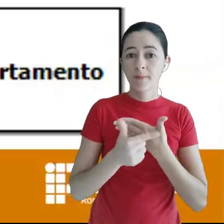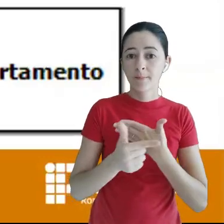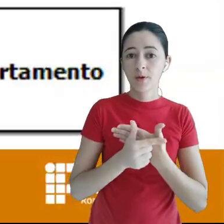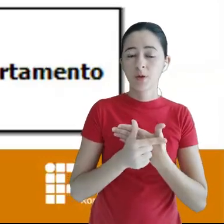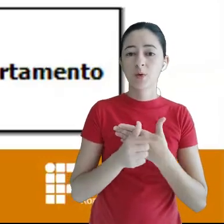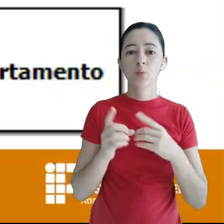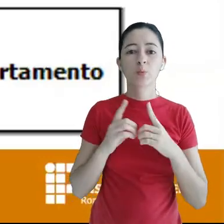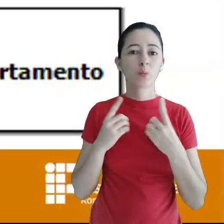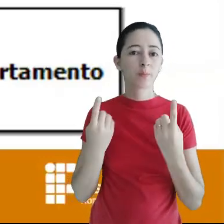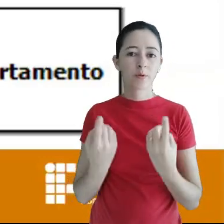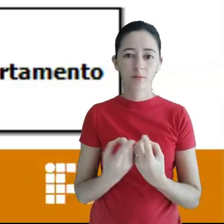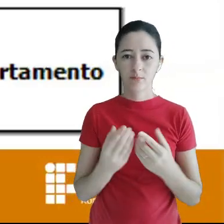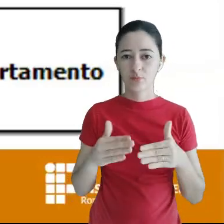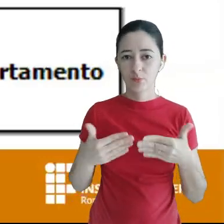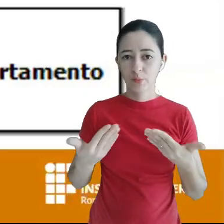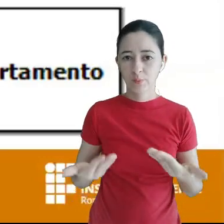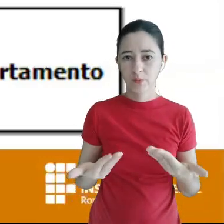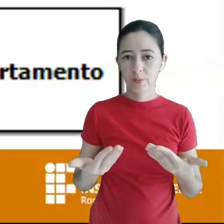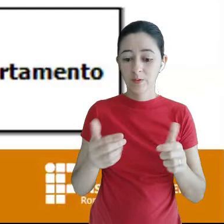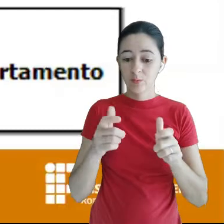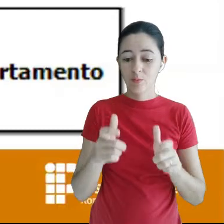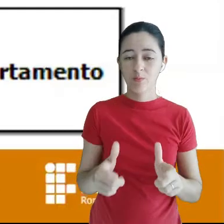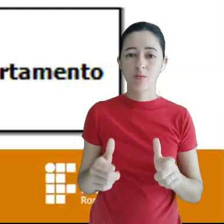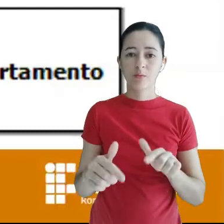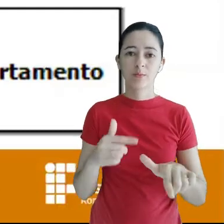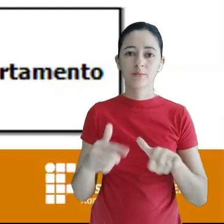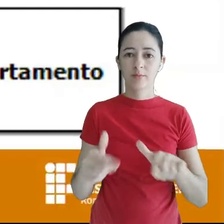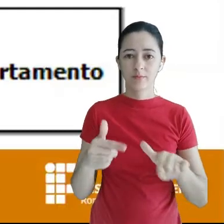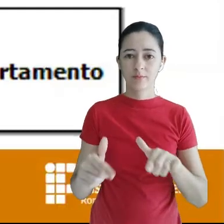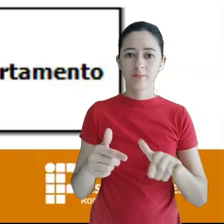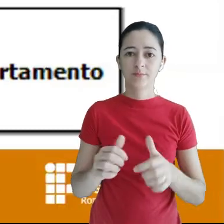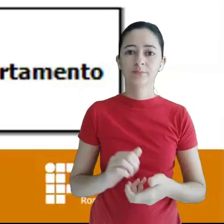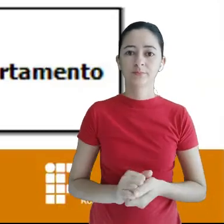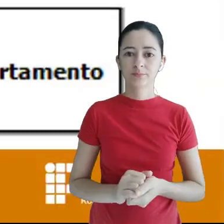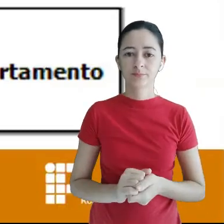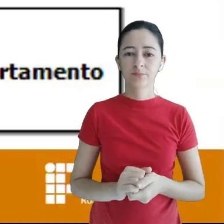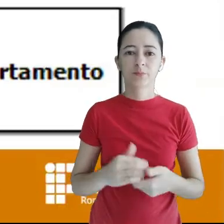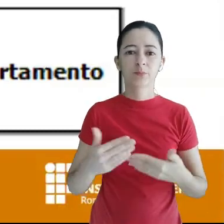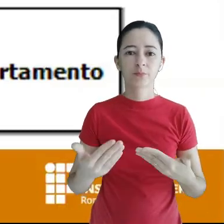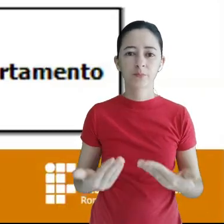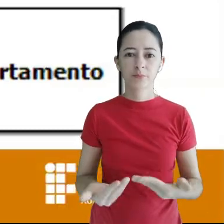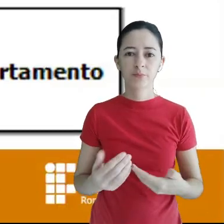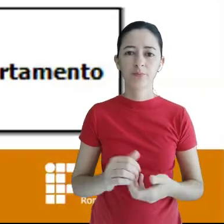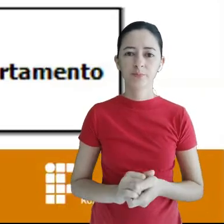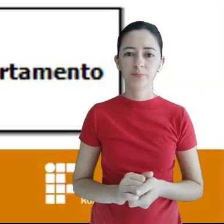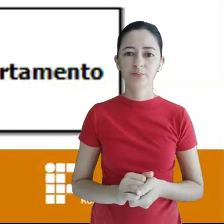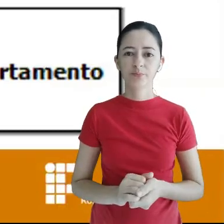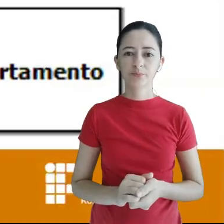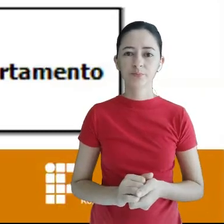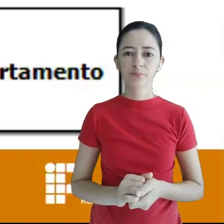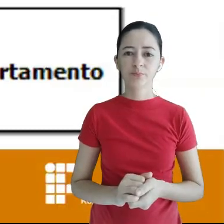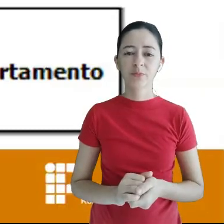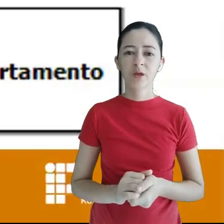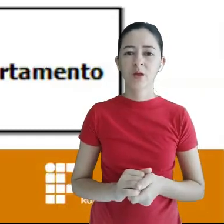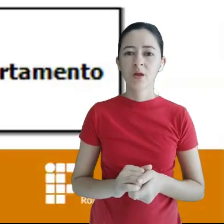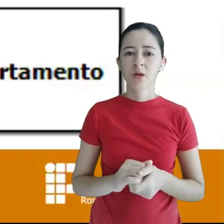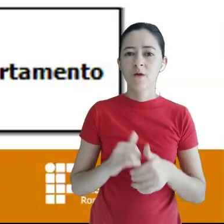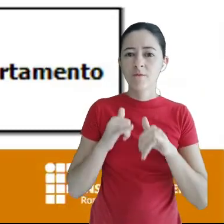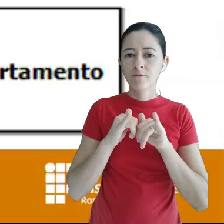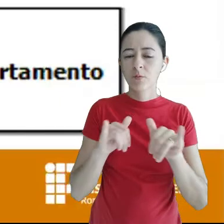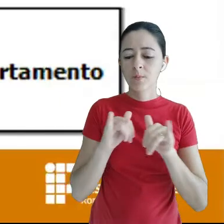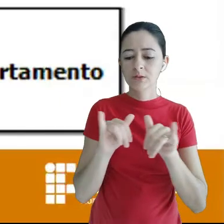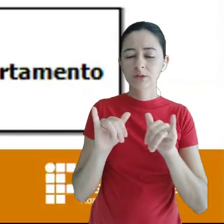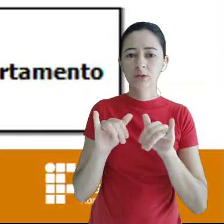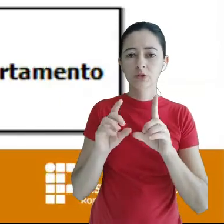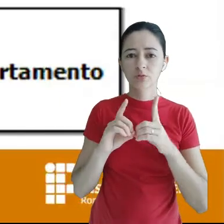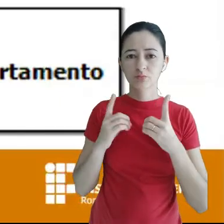departamento. Ou seja, qual departamento ele está alocado. Tá bom? Então, a informação